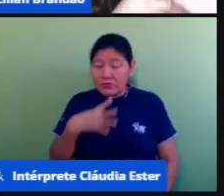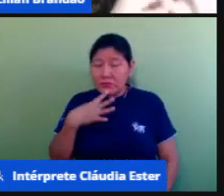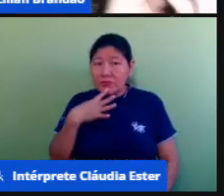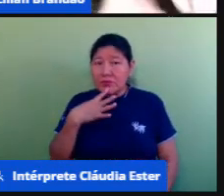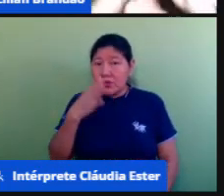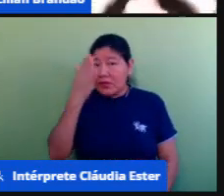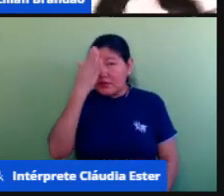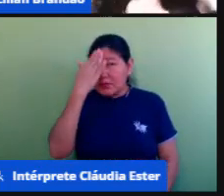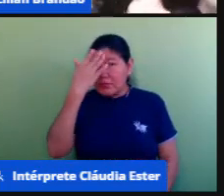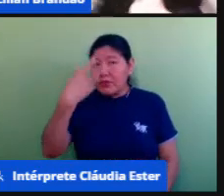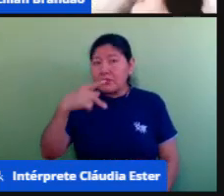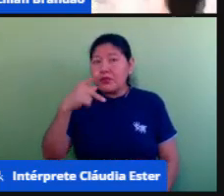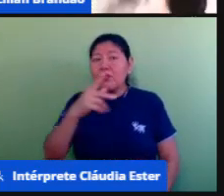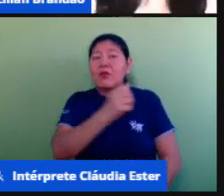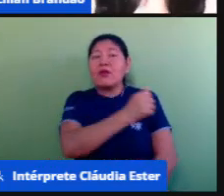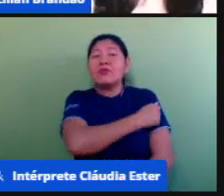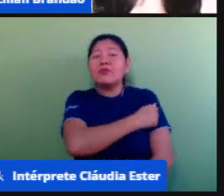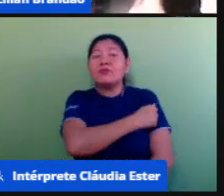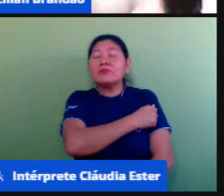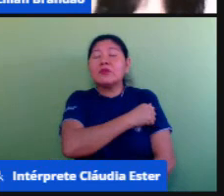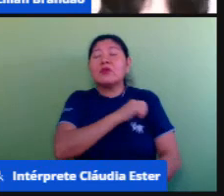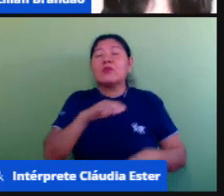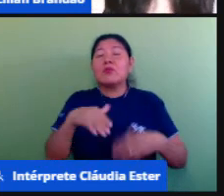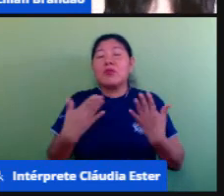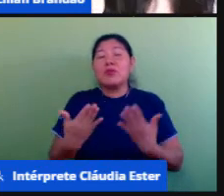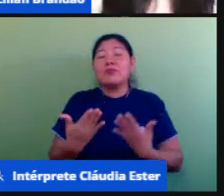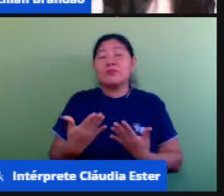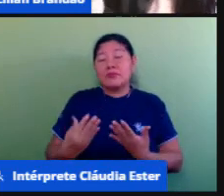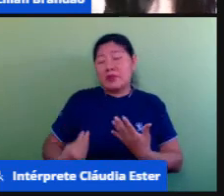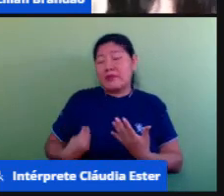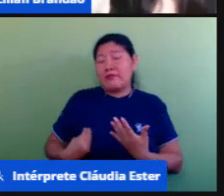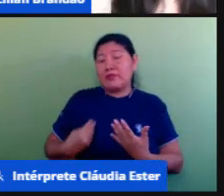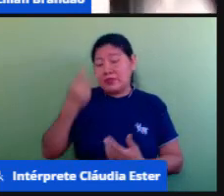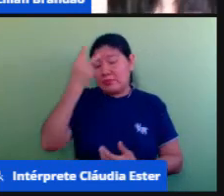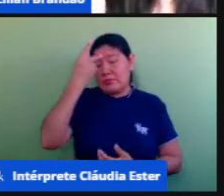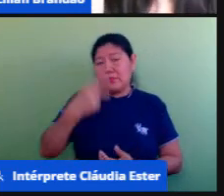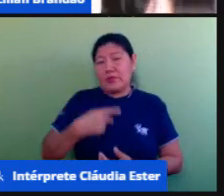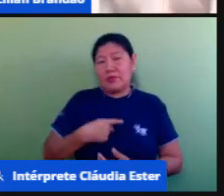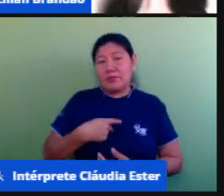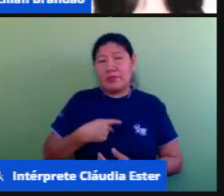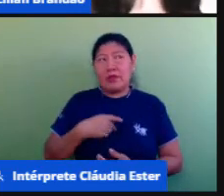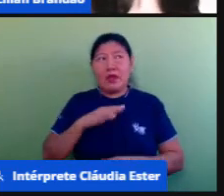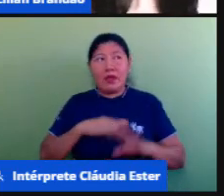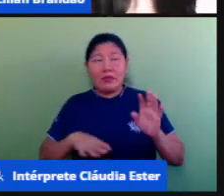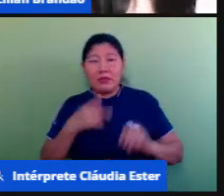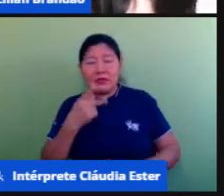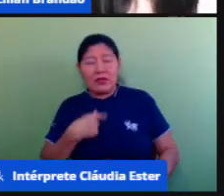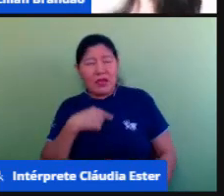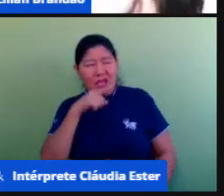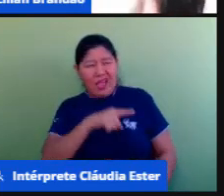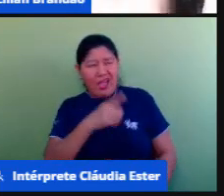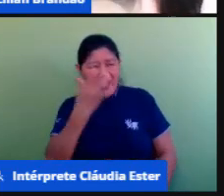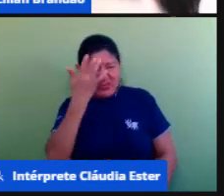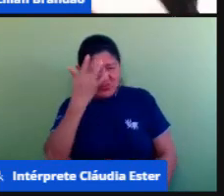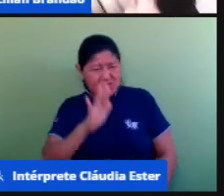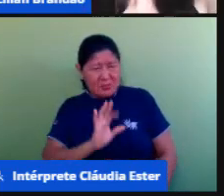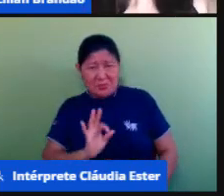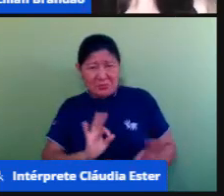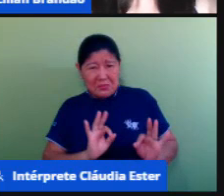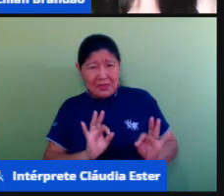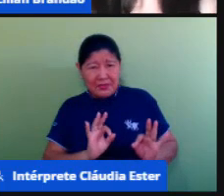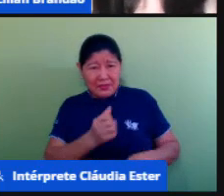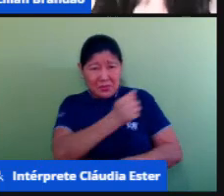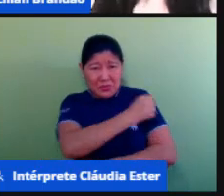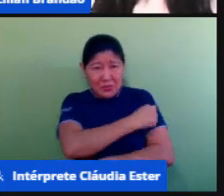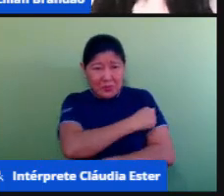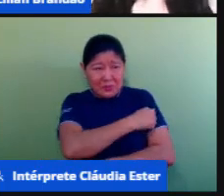de avaliação, ou principalmente destacar esse aluno não sabe, ou esse aluno tem dificuldades, ou